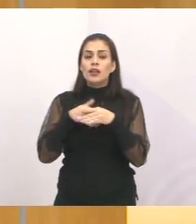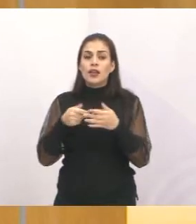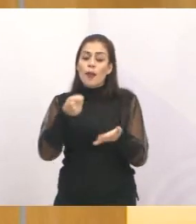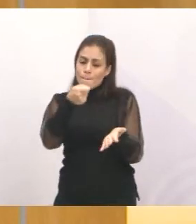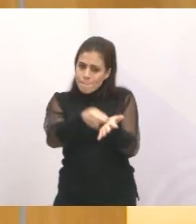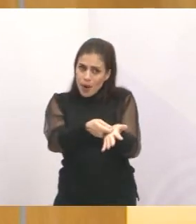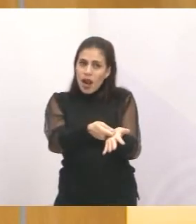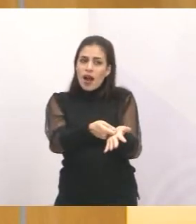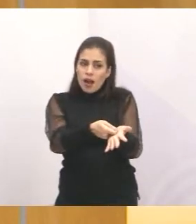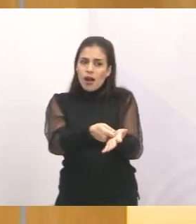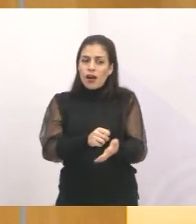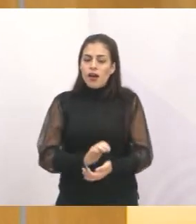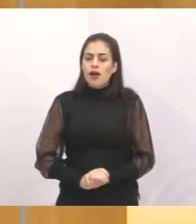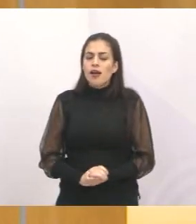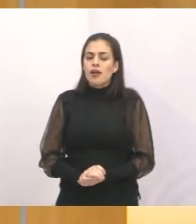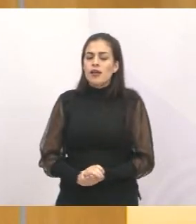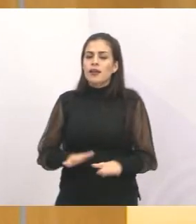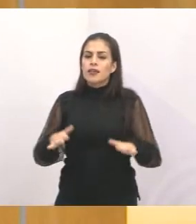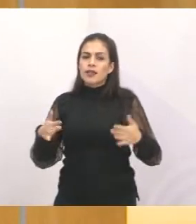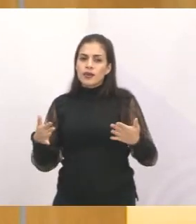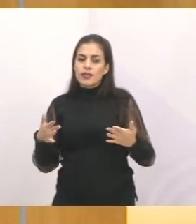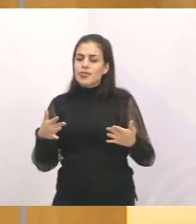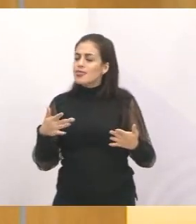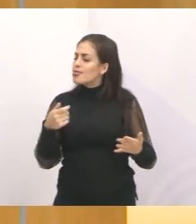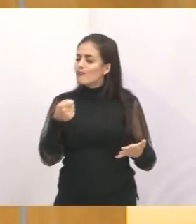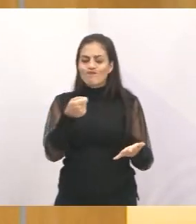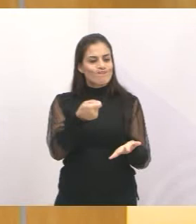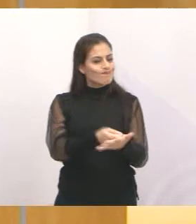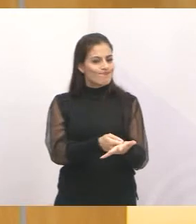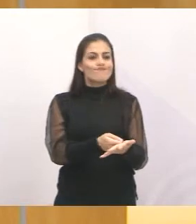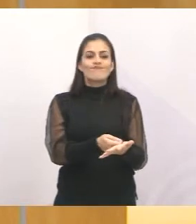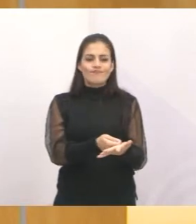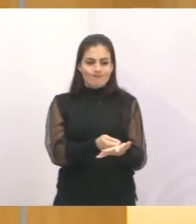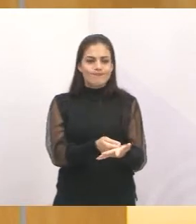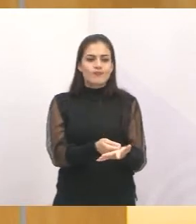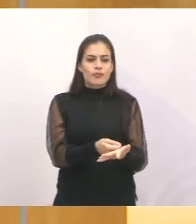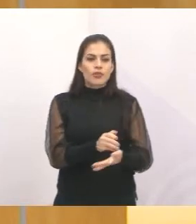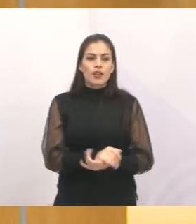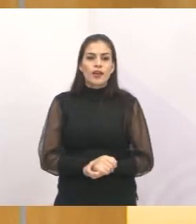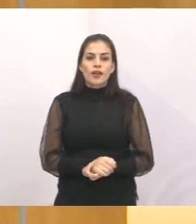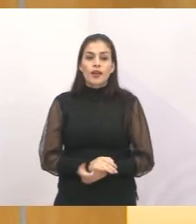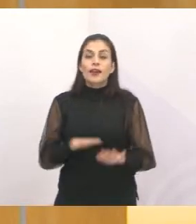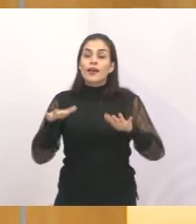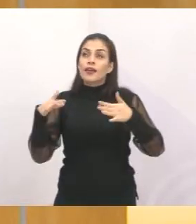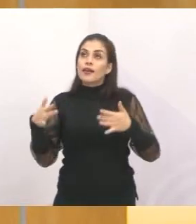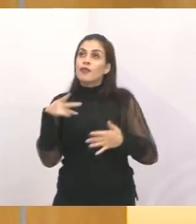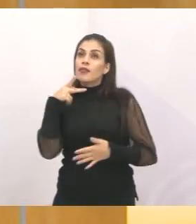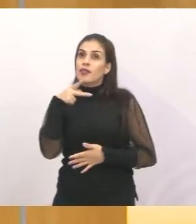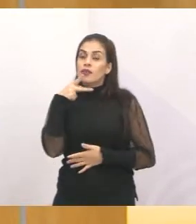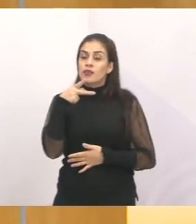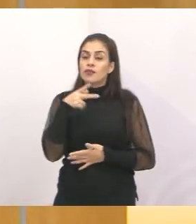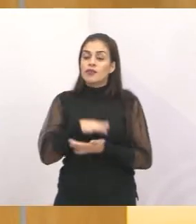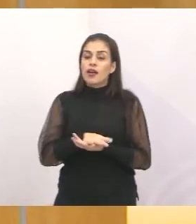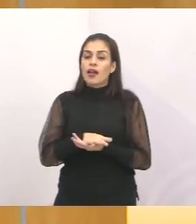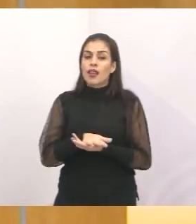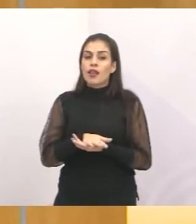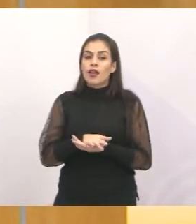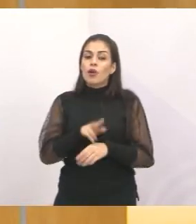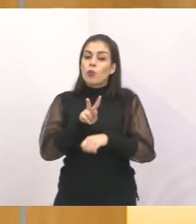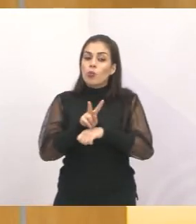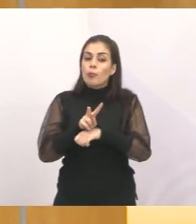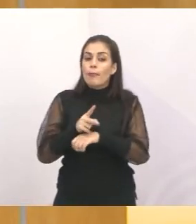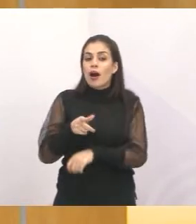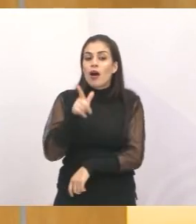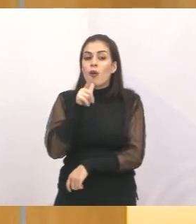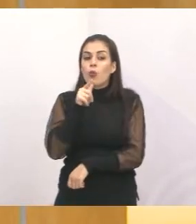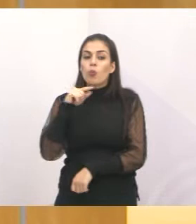Esse é mais um aspecto que não foi cumprido, não é? E quando você fala do tratamento de esgoto, uma